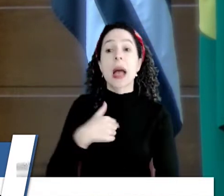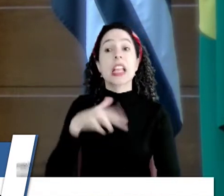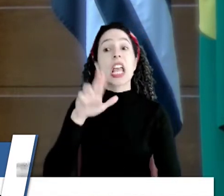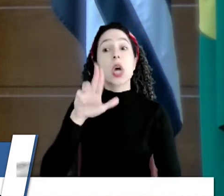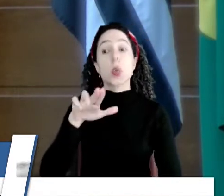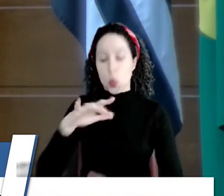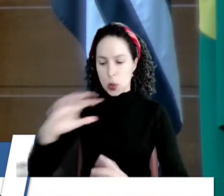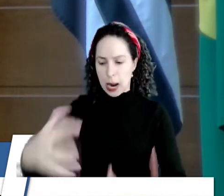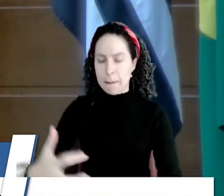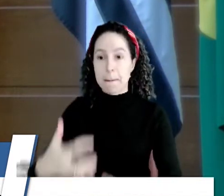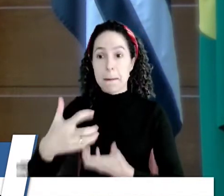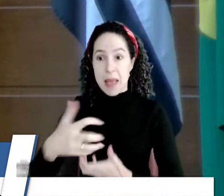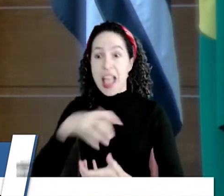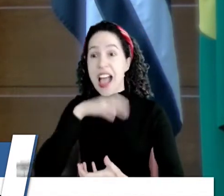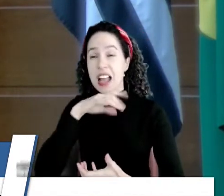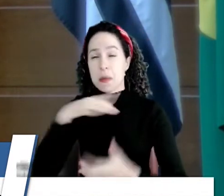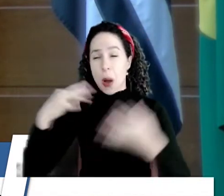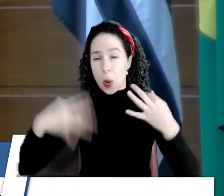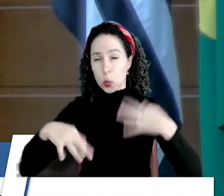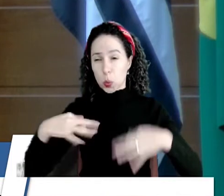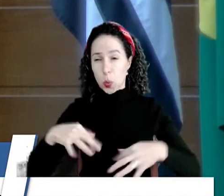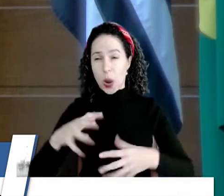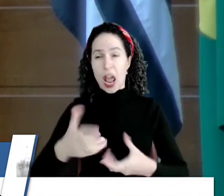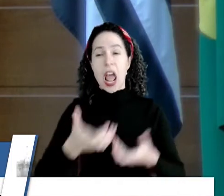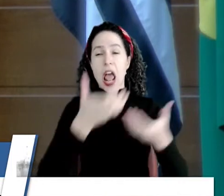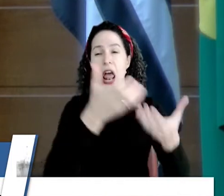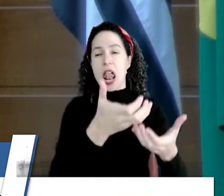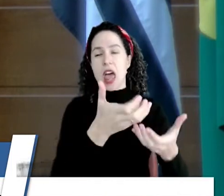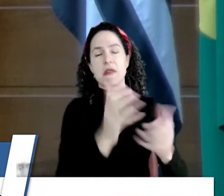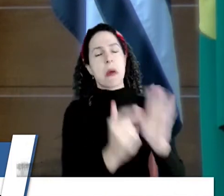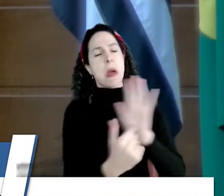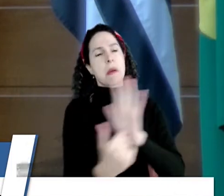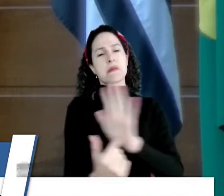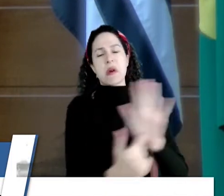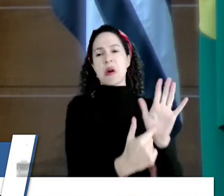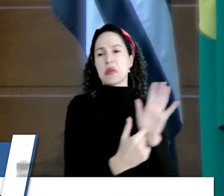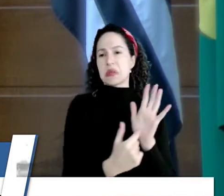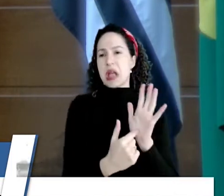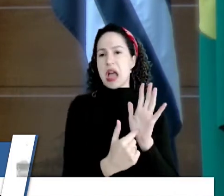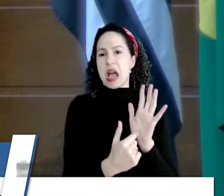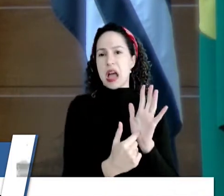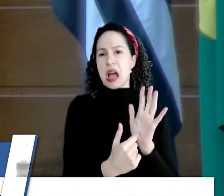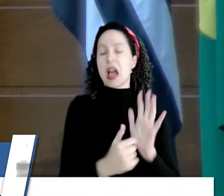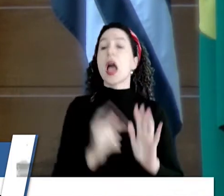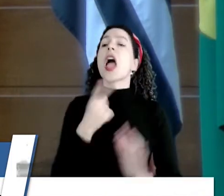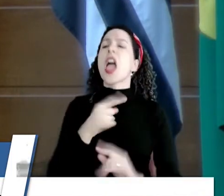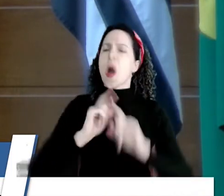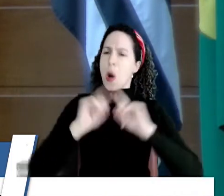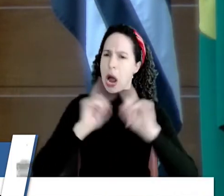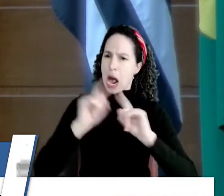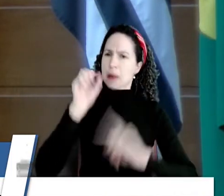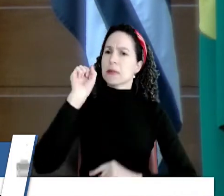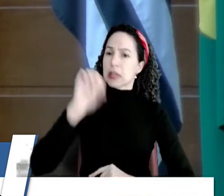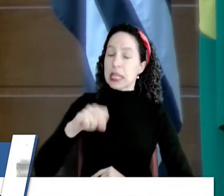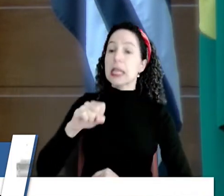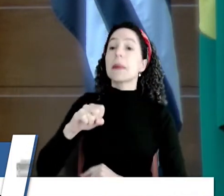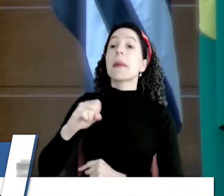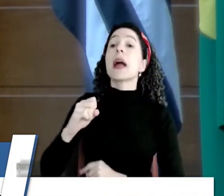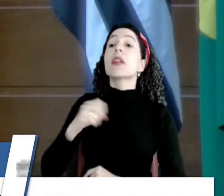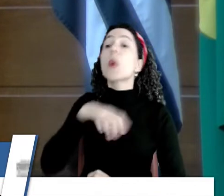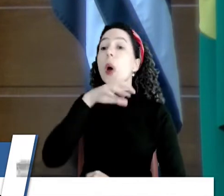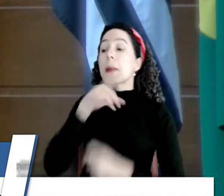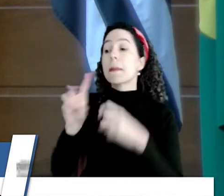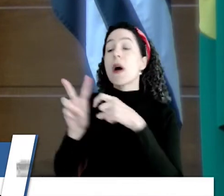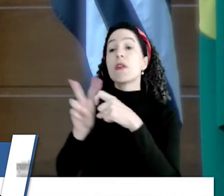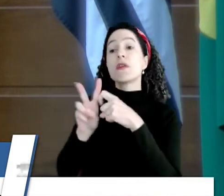palanque. Desci o pau na prefeitura, sim, com um animal na clínica veterinária. Eu jamais usei um animal doente. Então, vamos parar